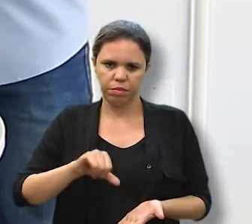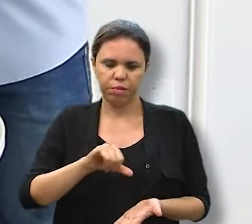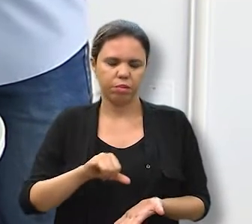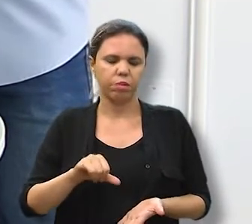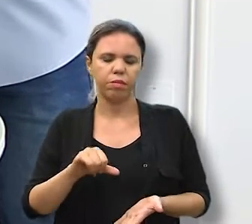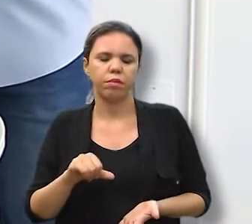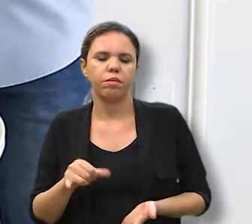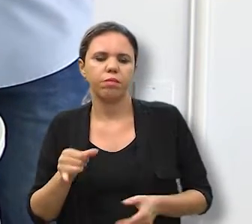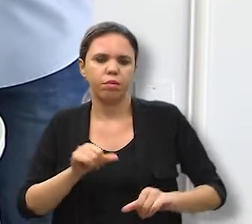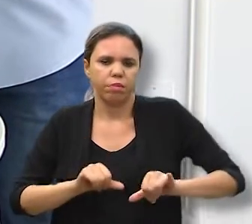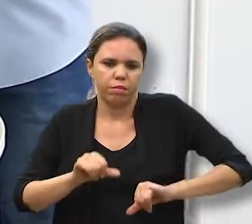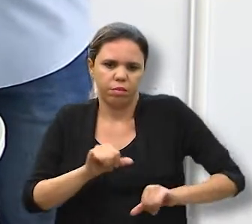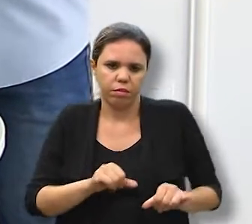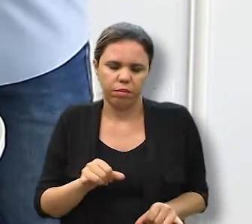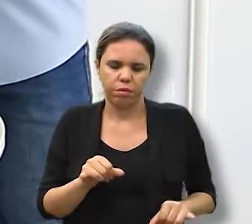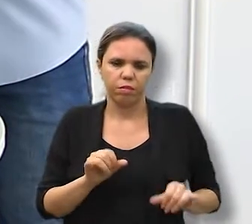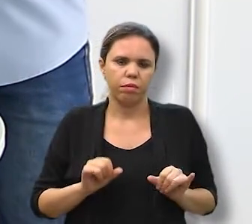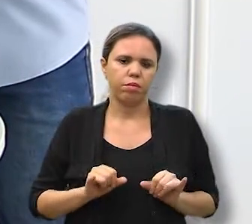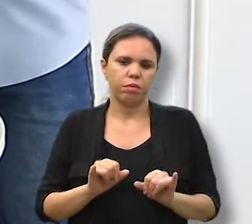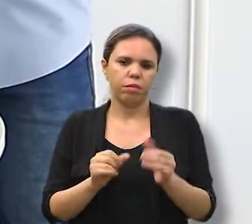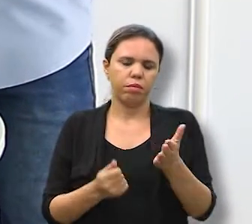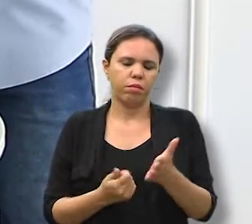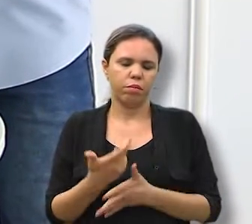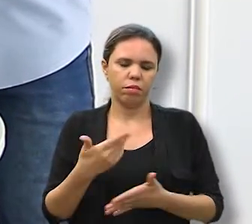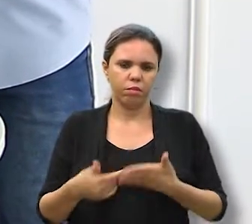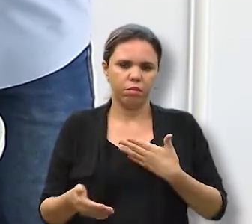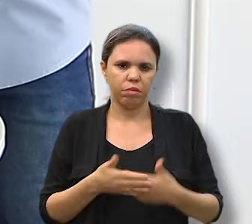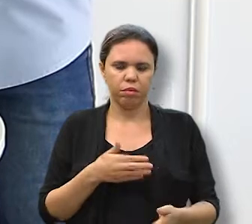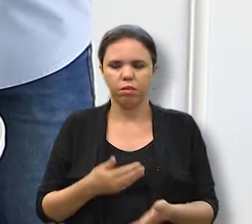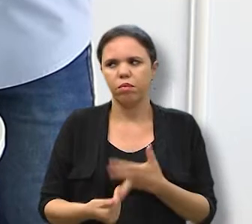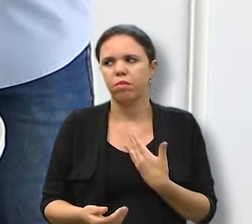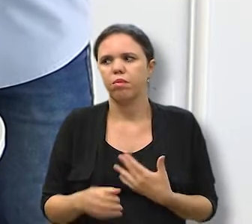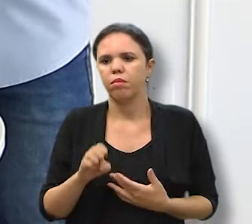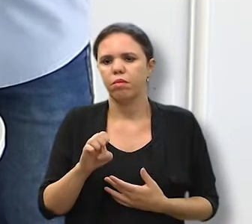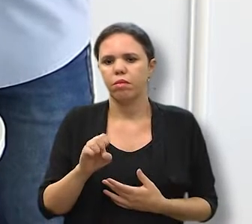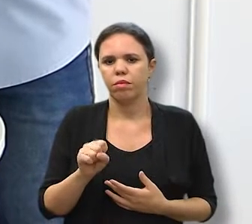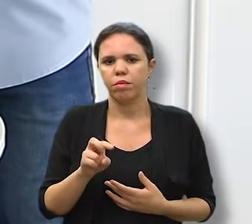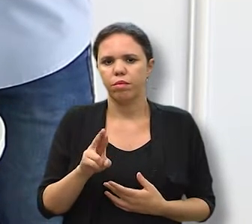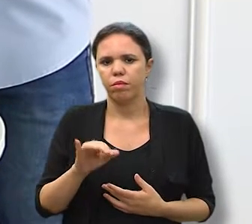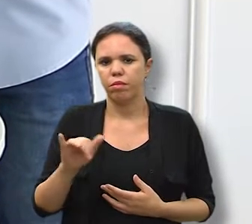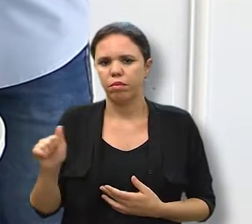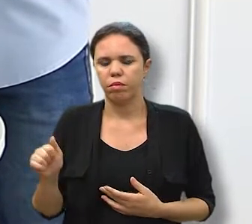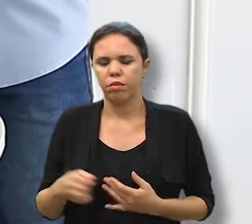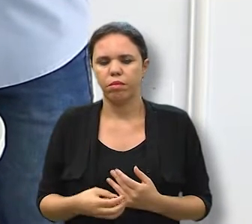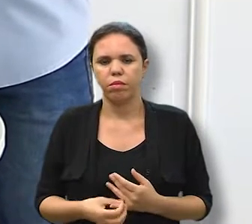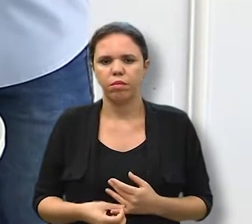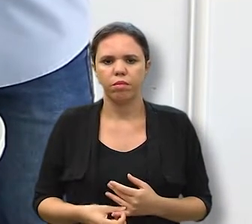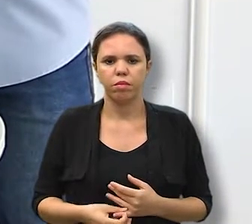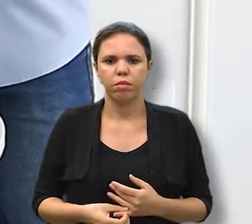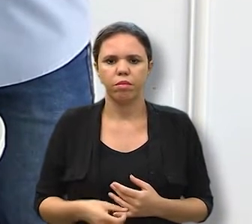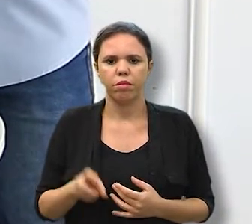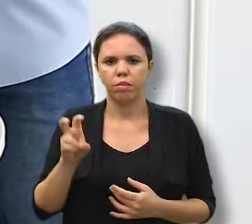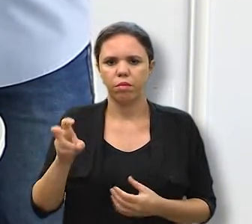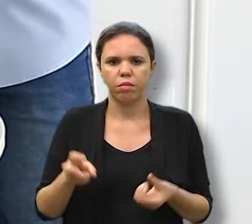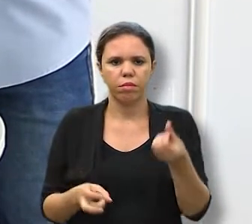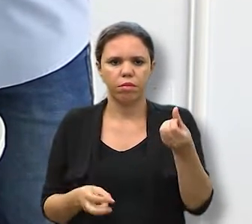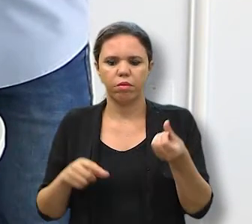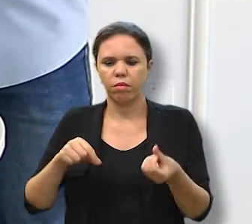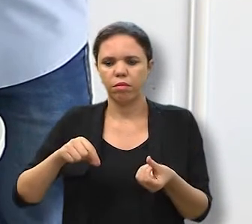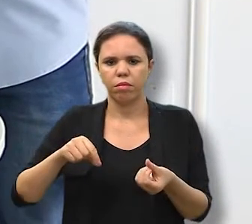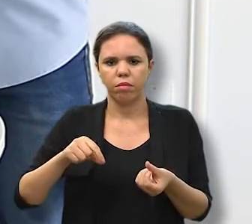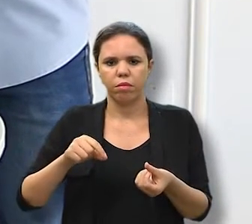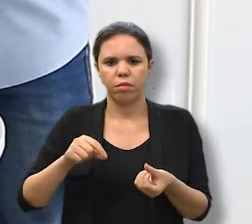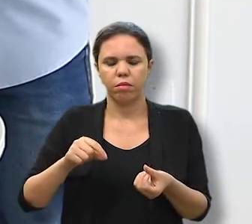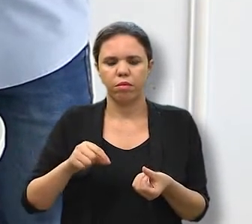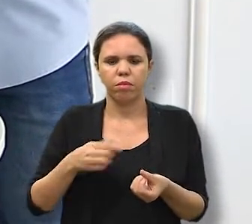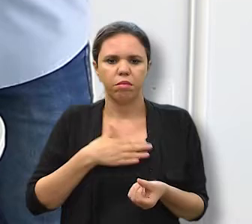qualquer casa especializada ou no mercado mesmo, né, para um pudim, para uma receita de um pudim, você pode colocar lá umas 5, 6 gotinhas de baunilha. Isso